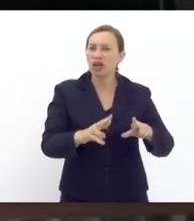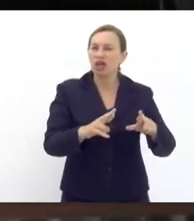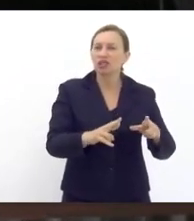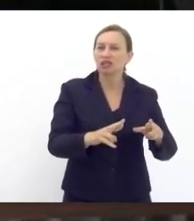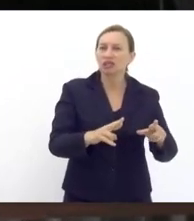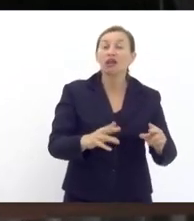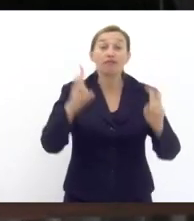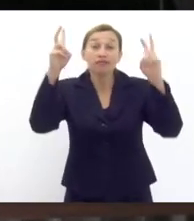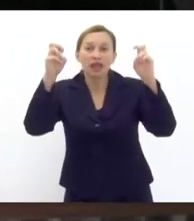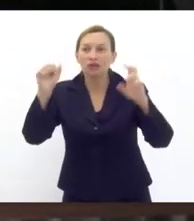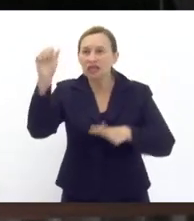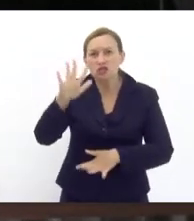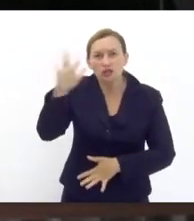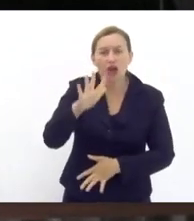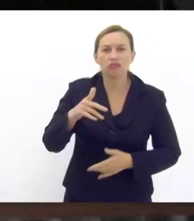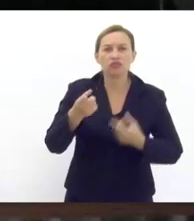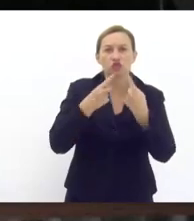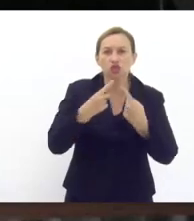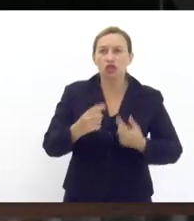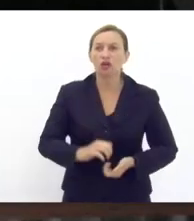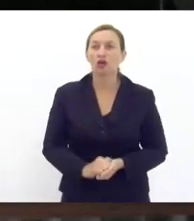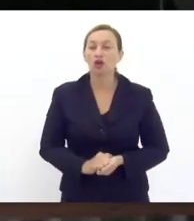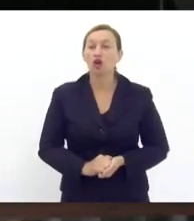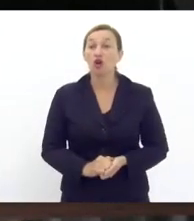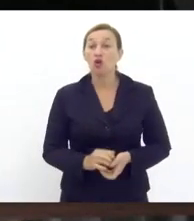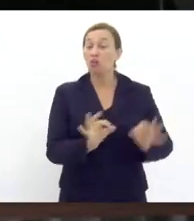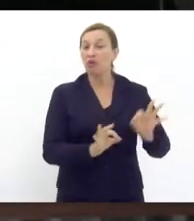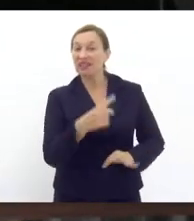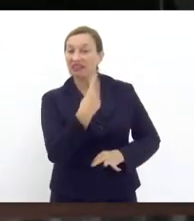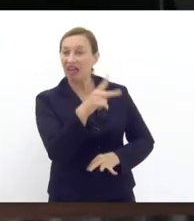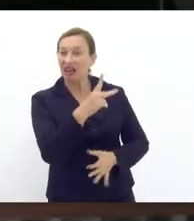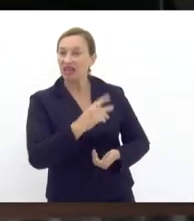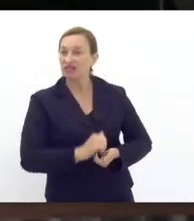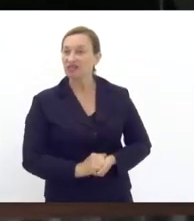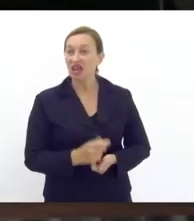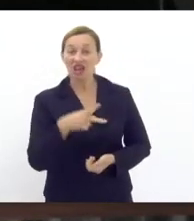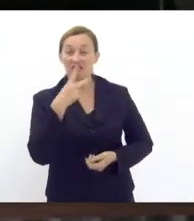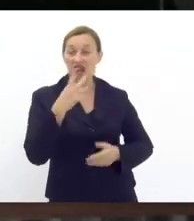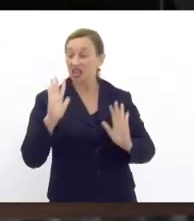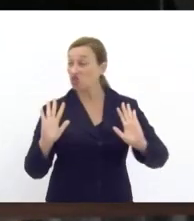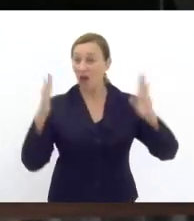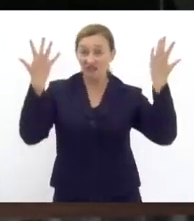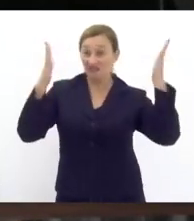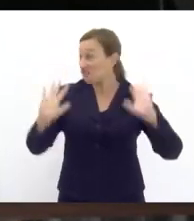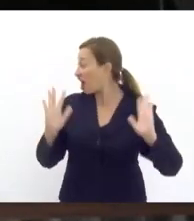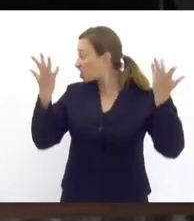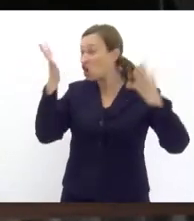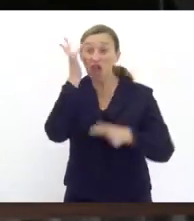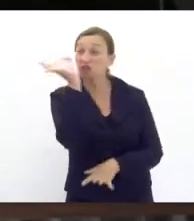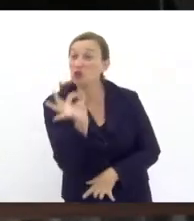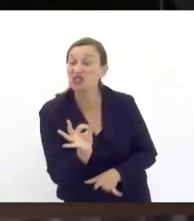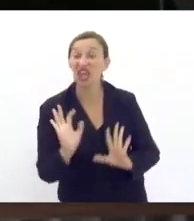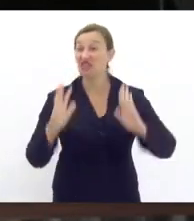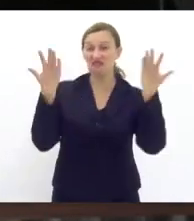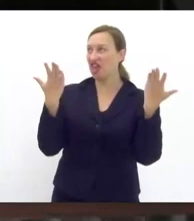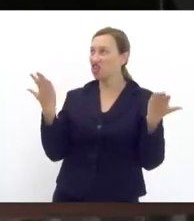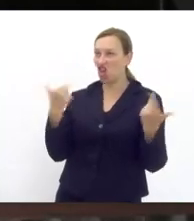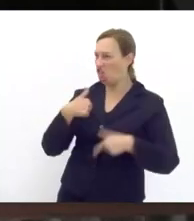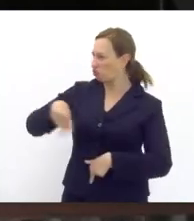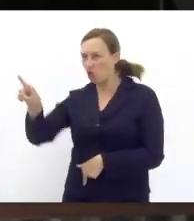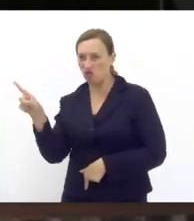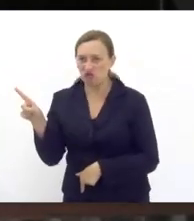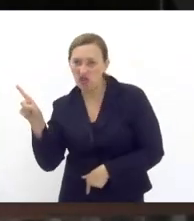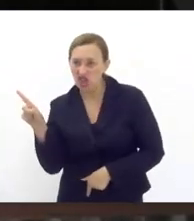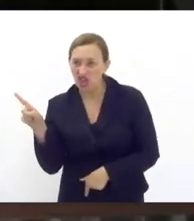temas nacionais. O problema é que o colega fala de uma festa, que eu nem sei que festa foi essa, porque eu não